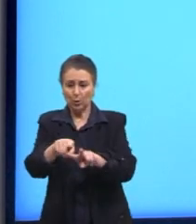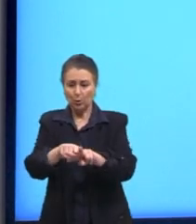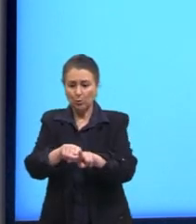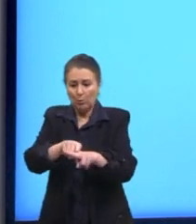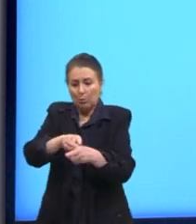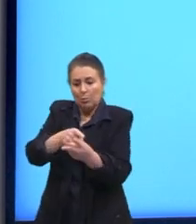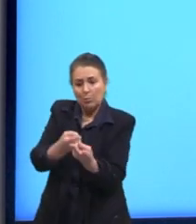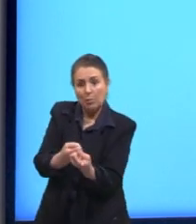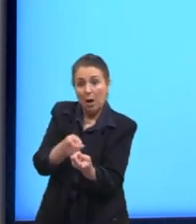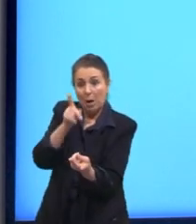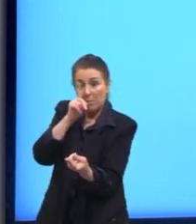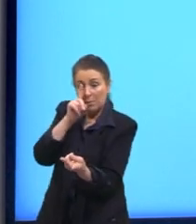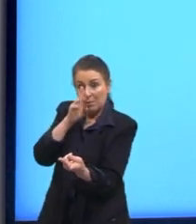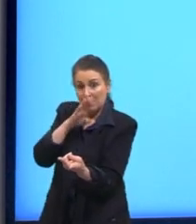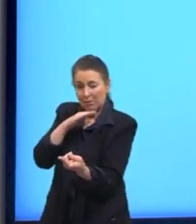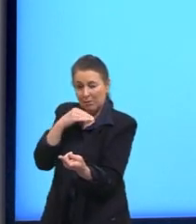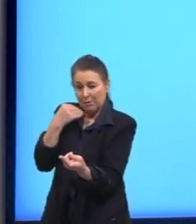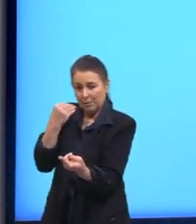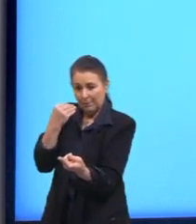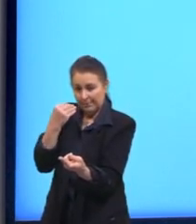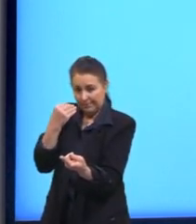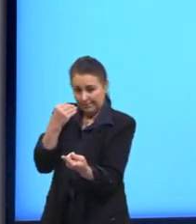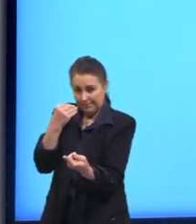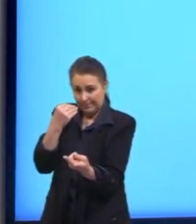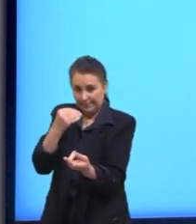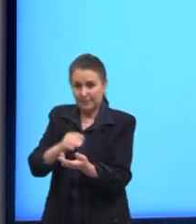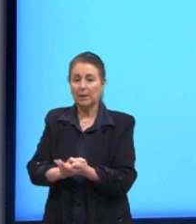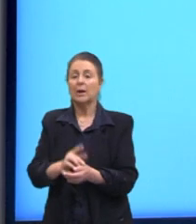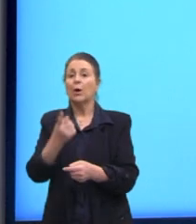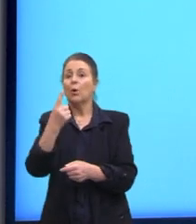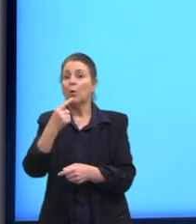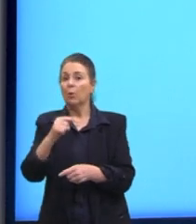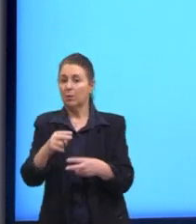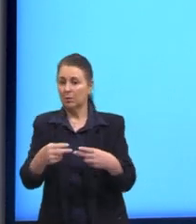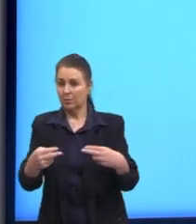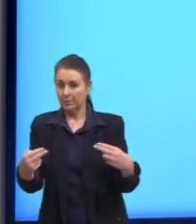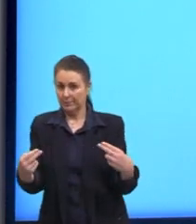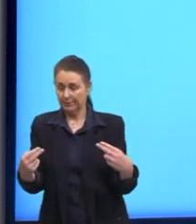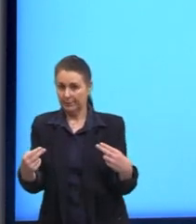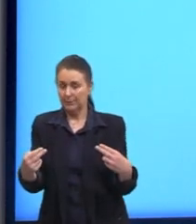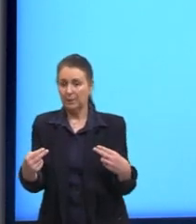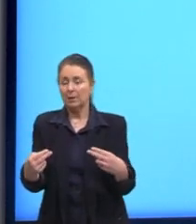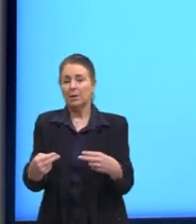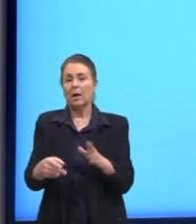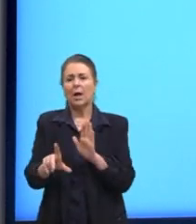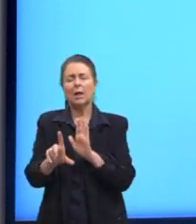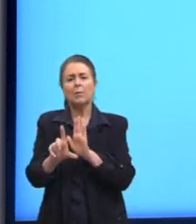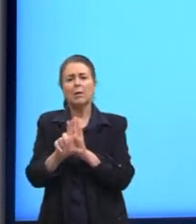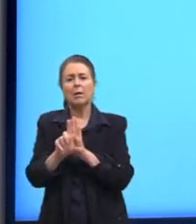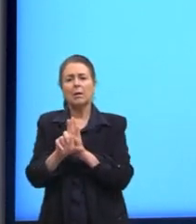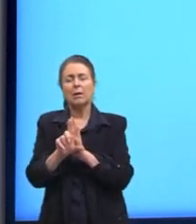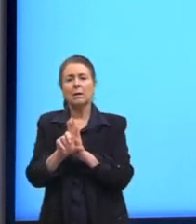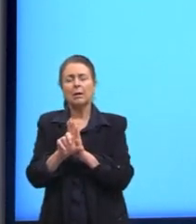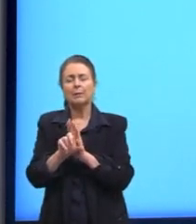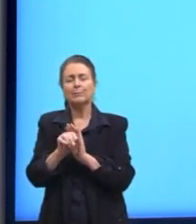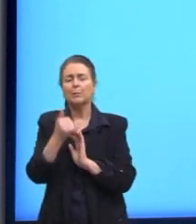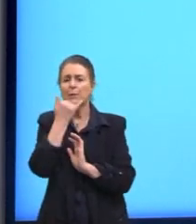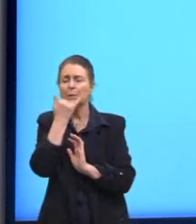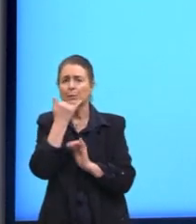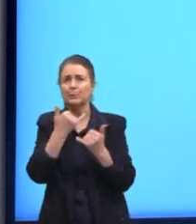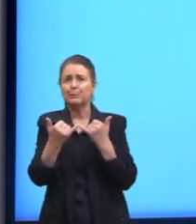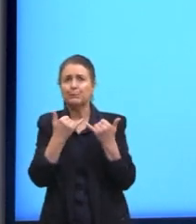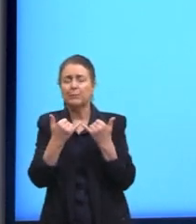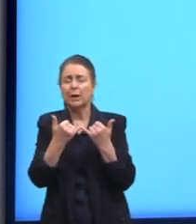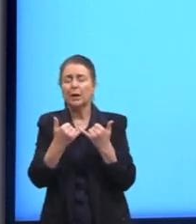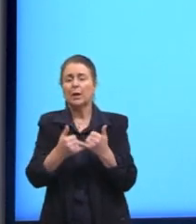de que virar o chinelo mata a mãe. Outra coisa, tomar leite com manga, né? Ah, se tomar leite com